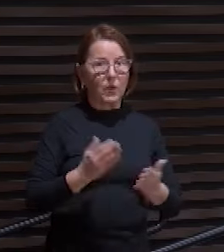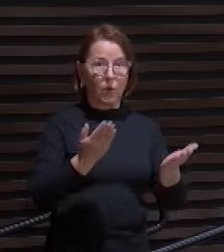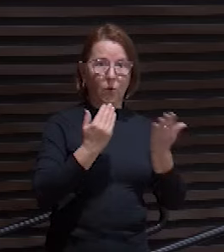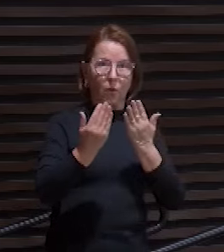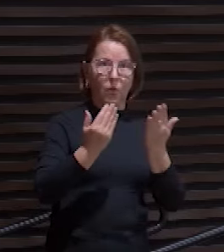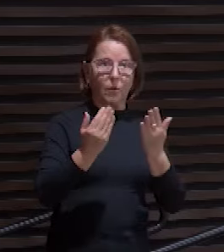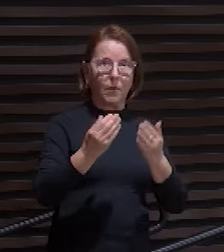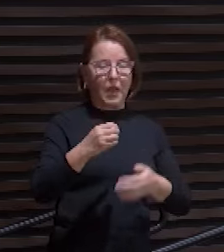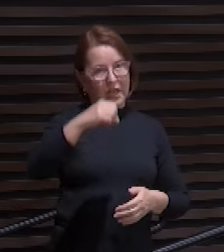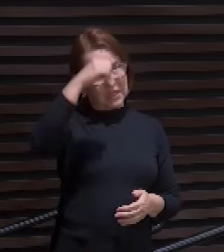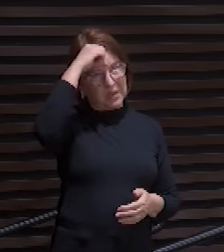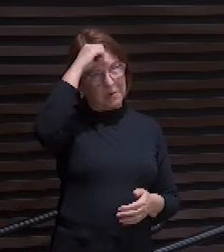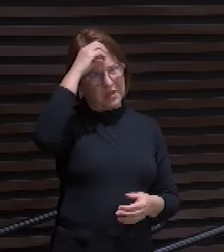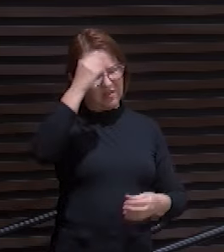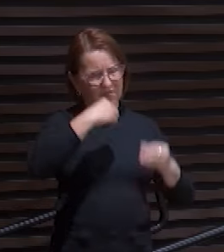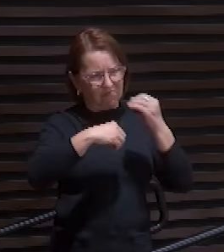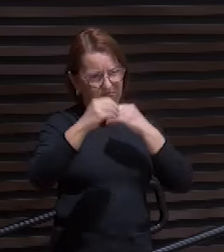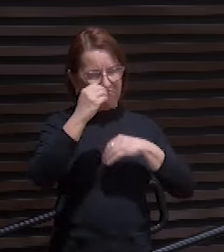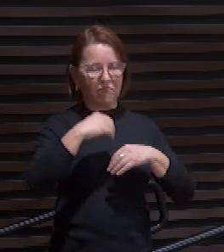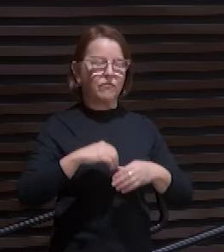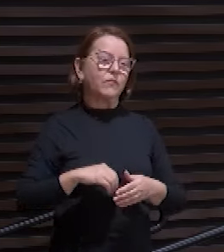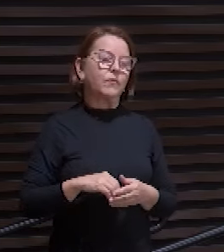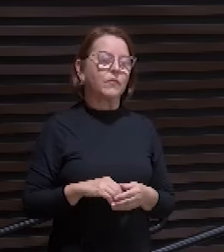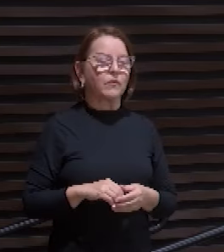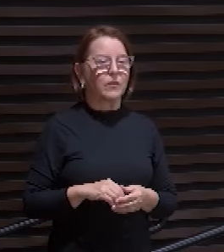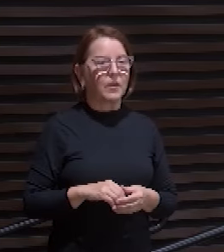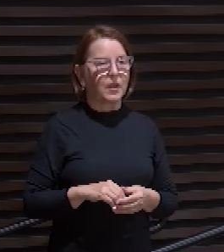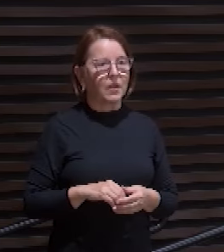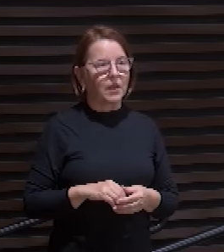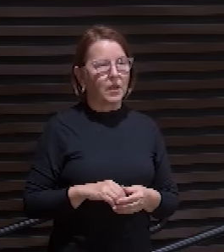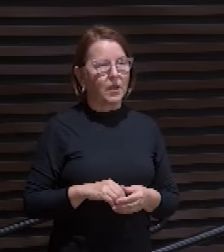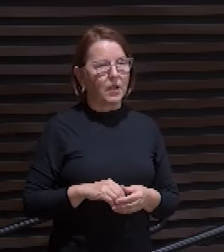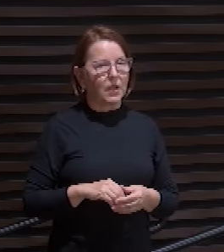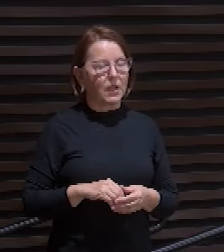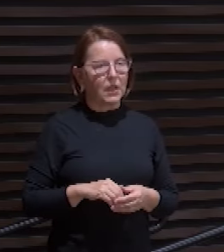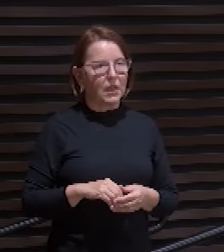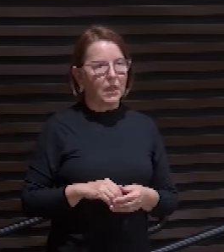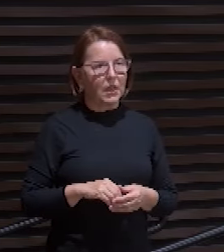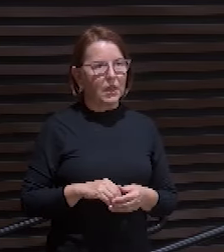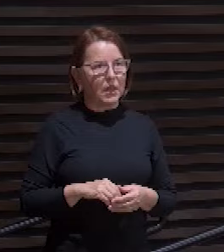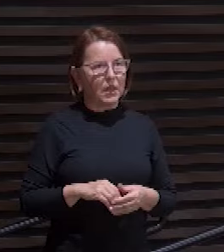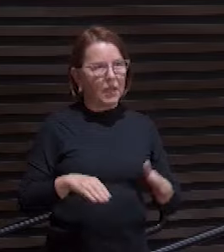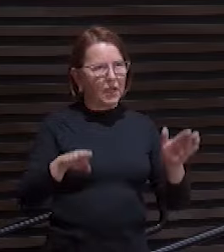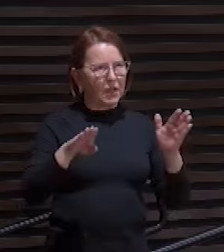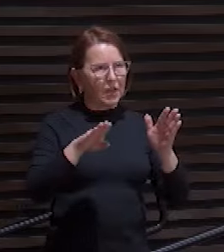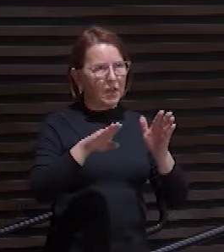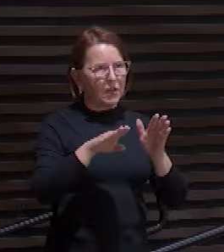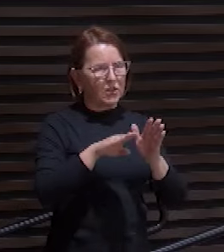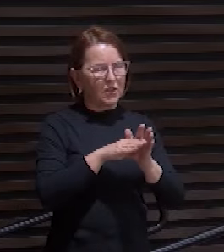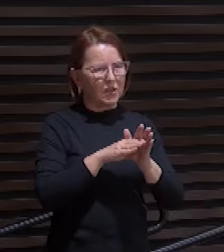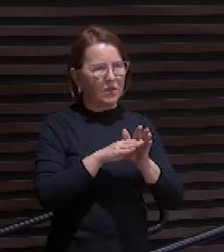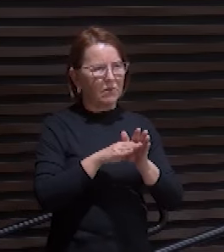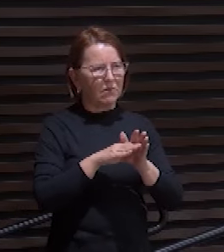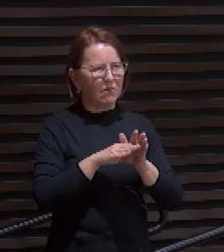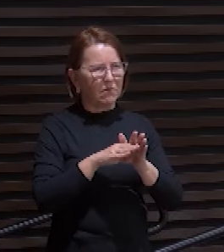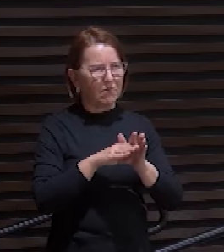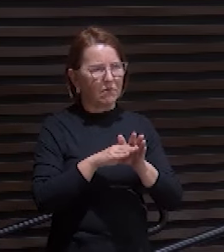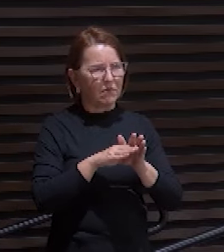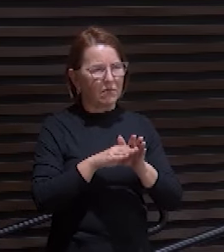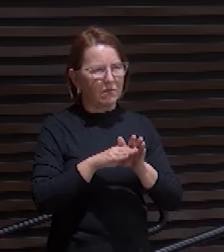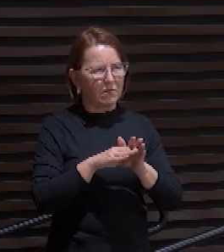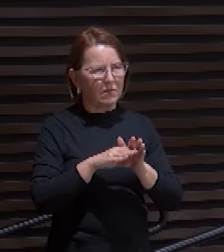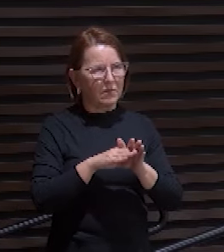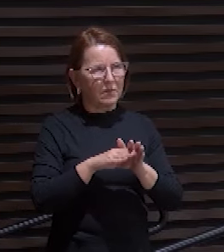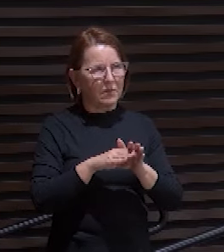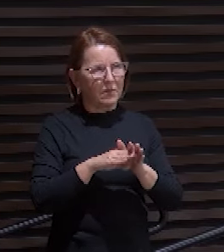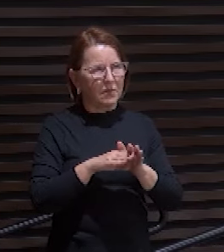comparados à depressão, a chegar a um ponto de chegar a um estresse tão alto da